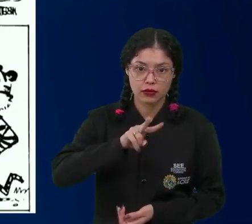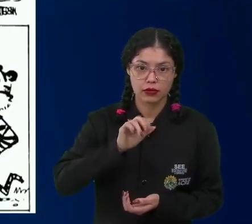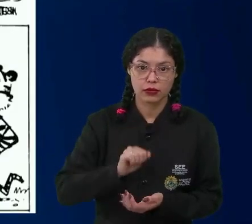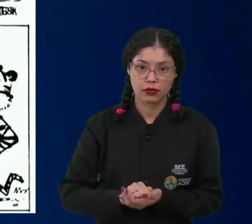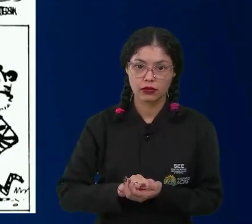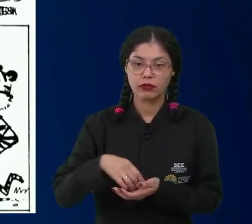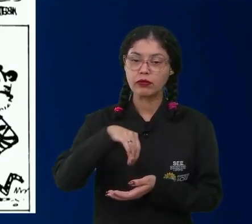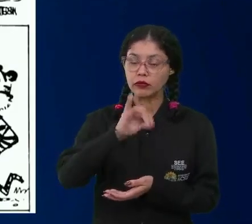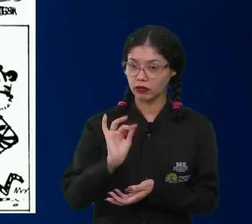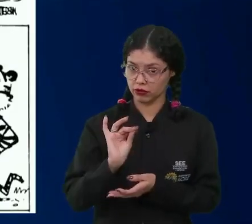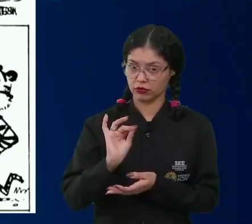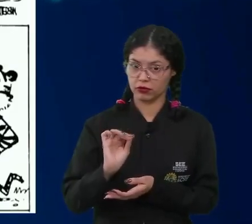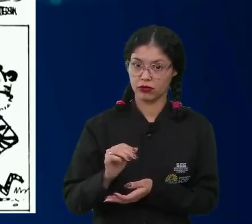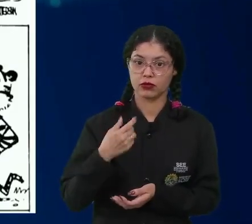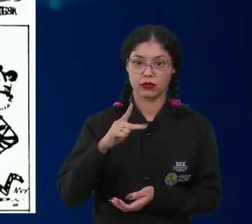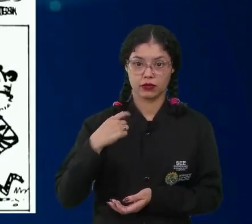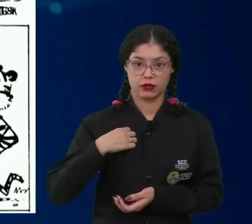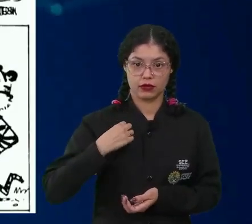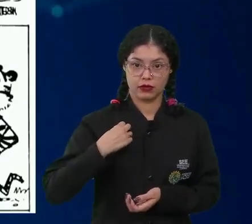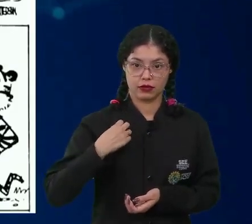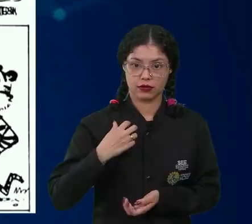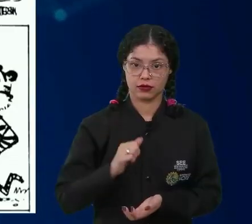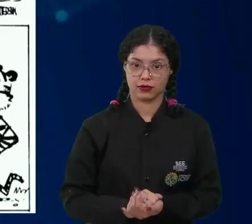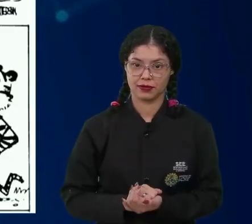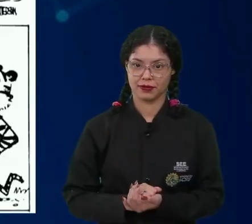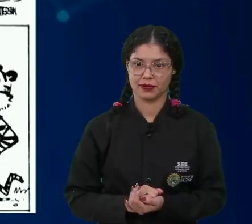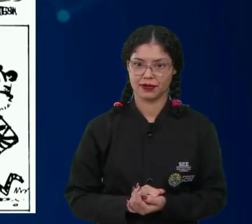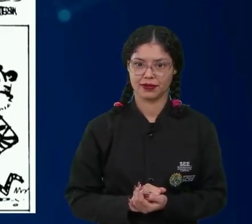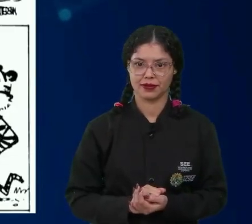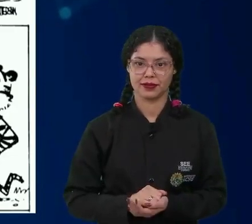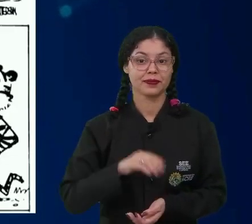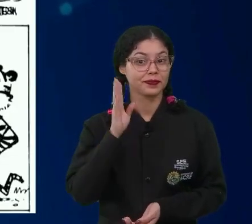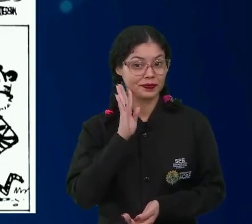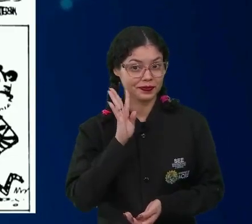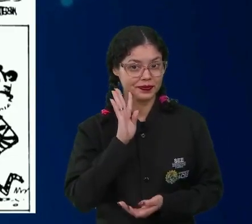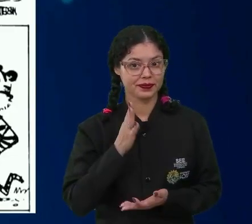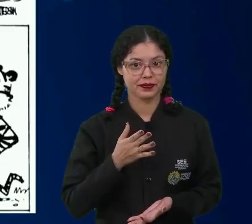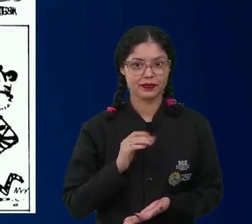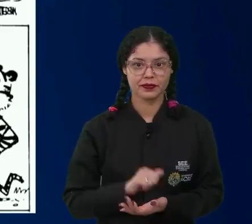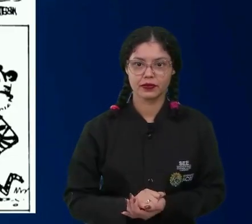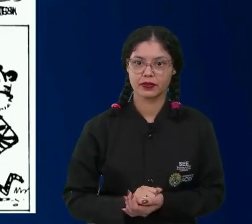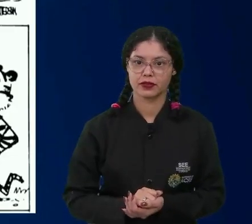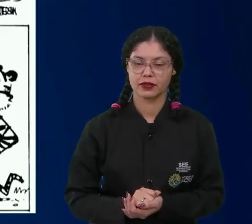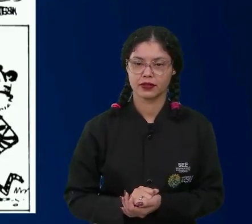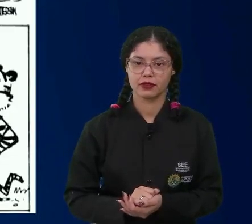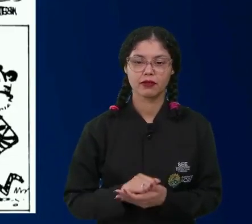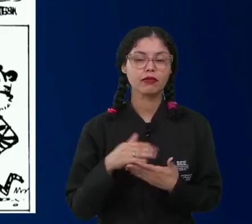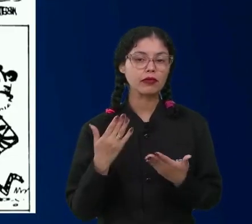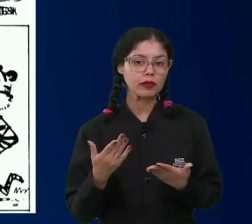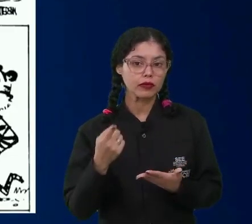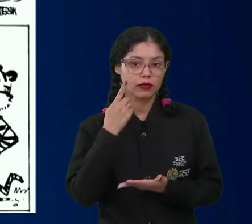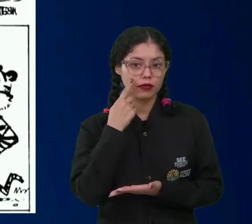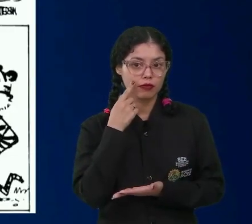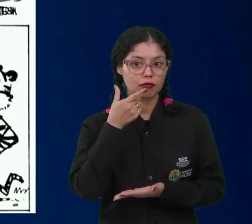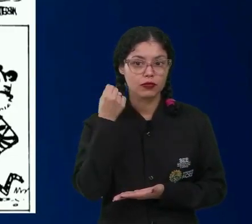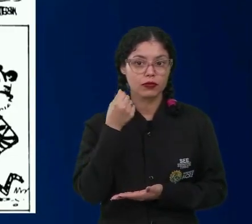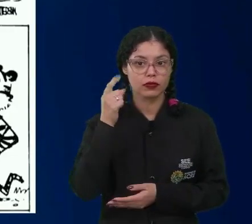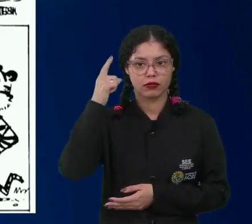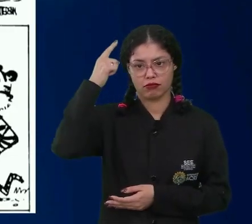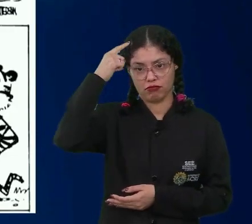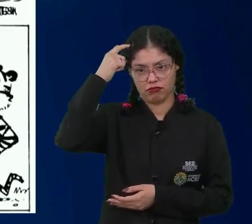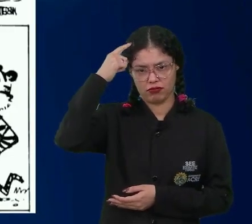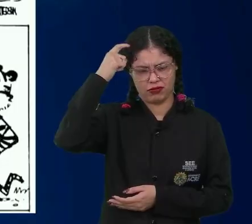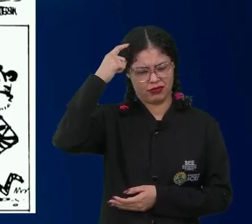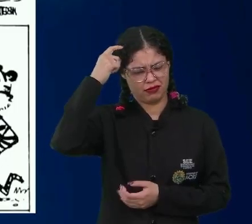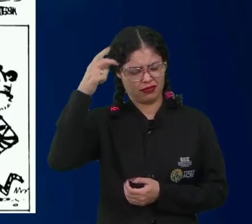a etiqueta da sua camisa. Olha que interessante. Aí o gato vê